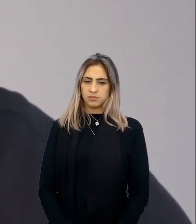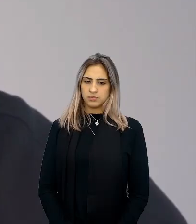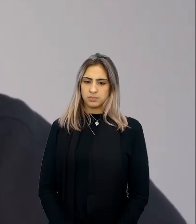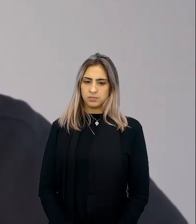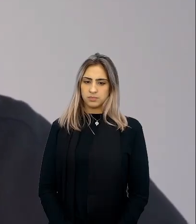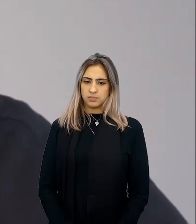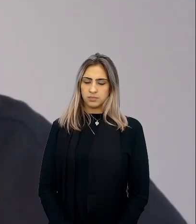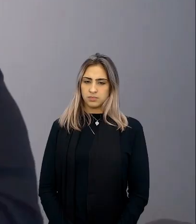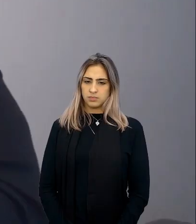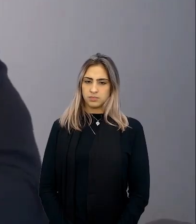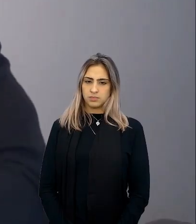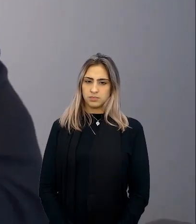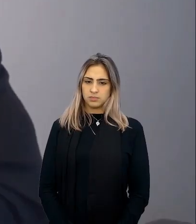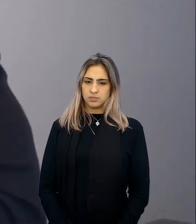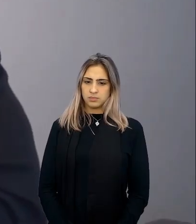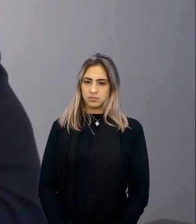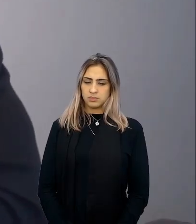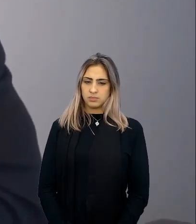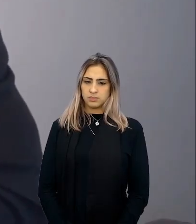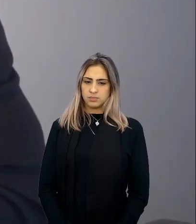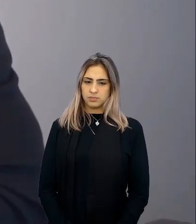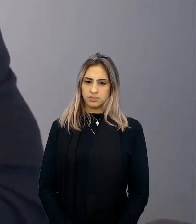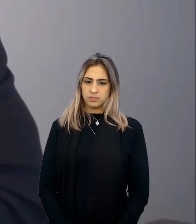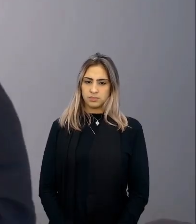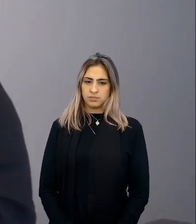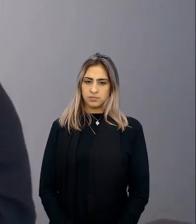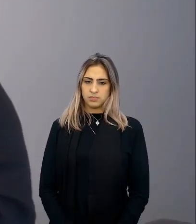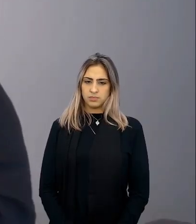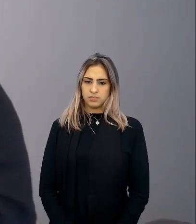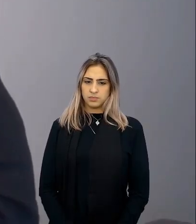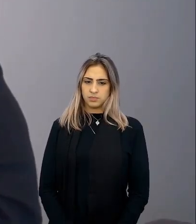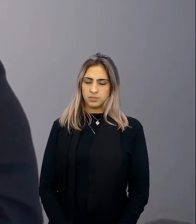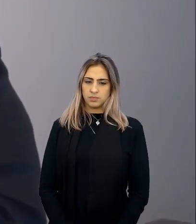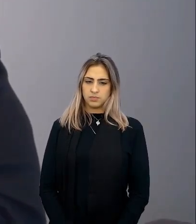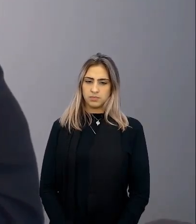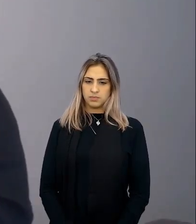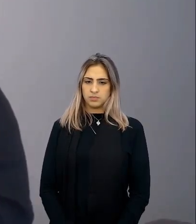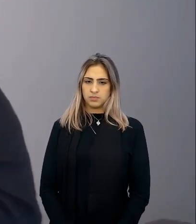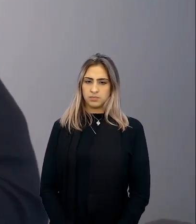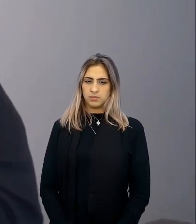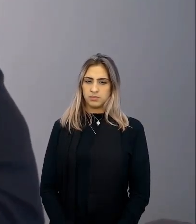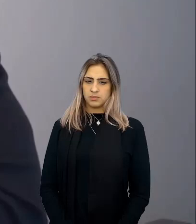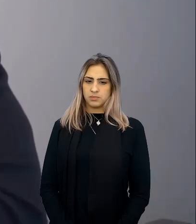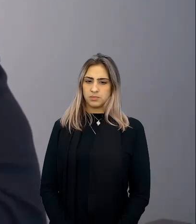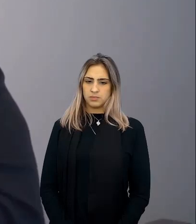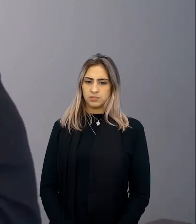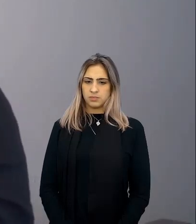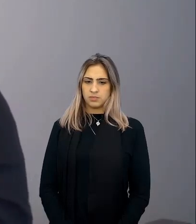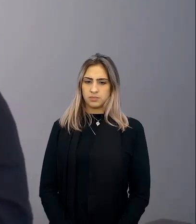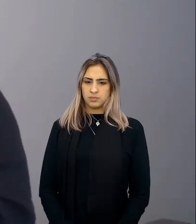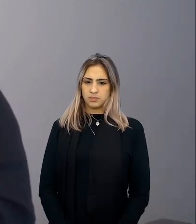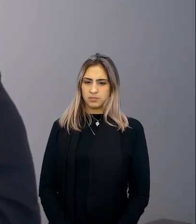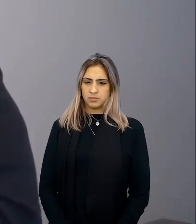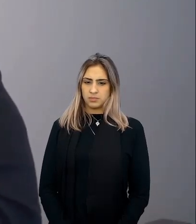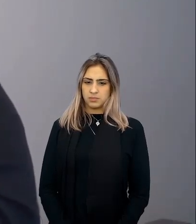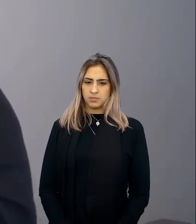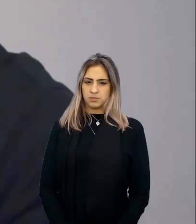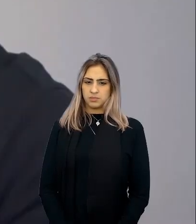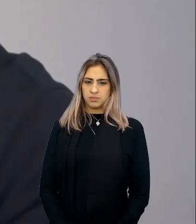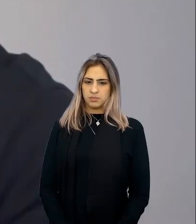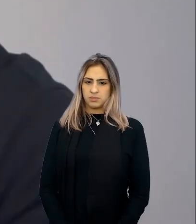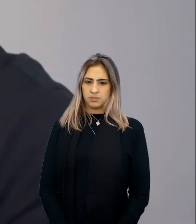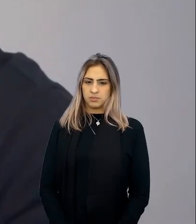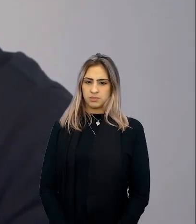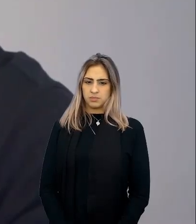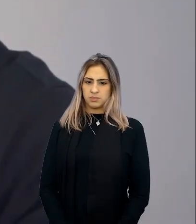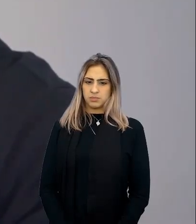that I have to do this. I have to hit you. I have to shoot you. I have to hurt you. So you learn.